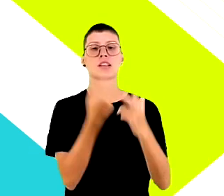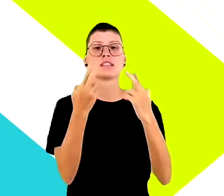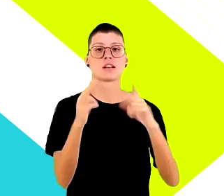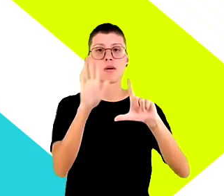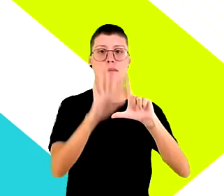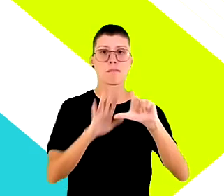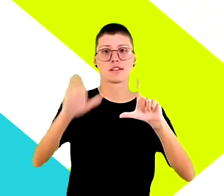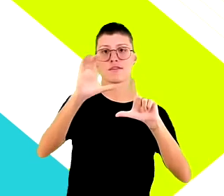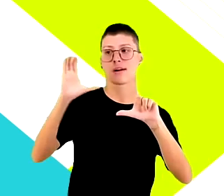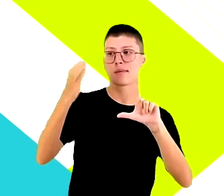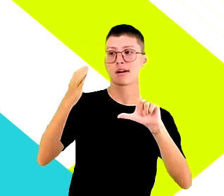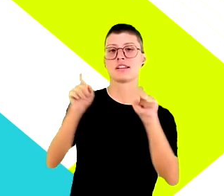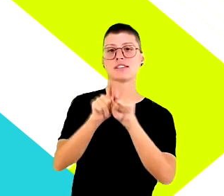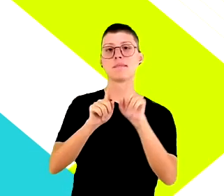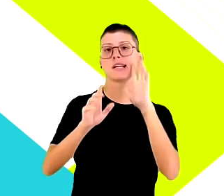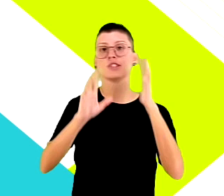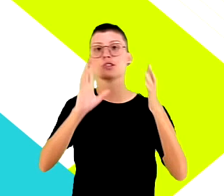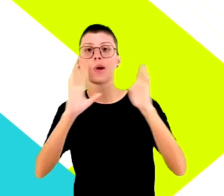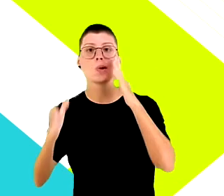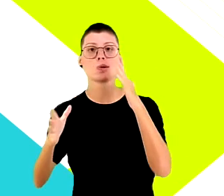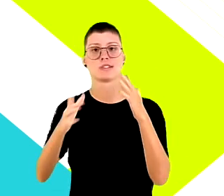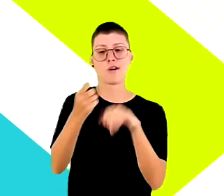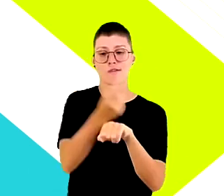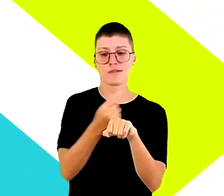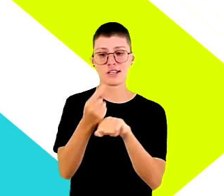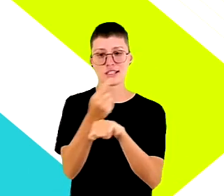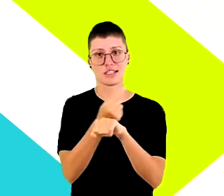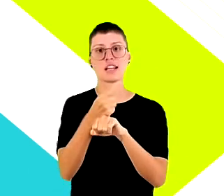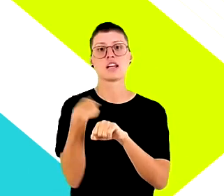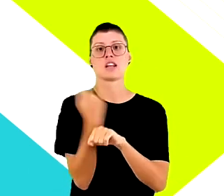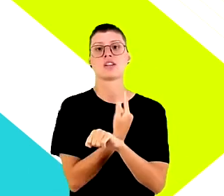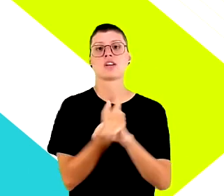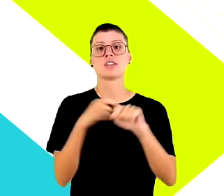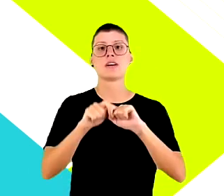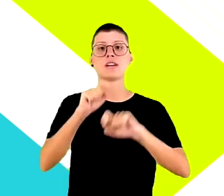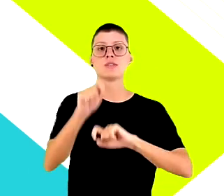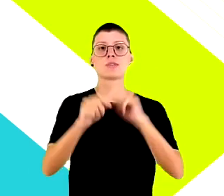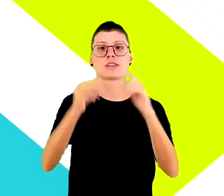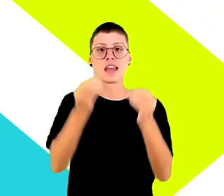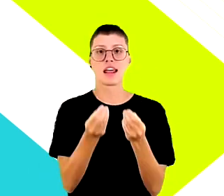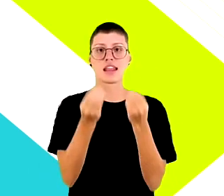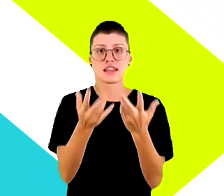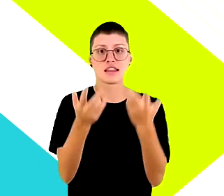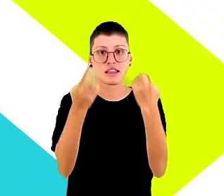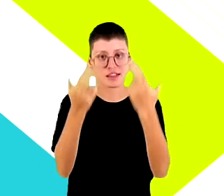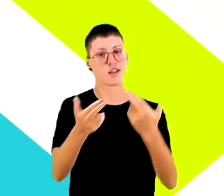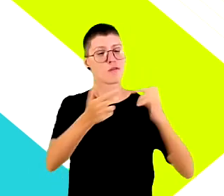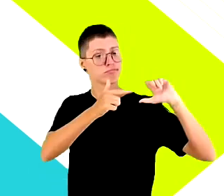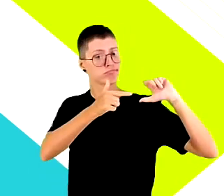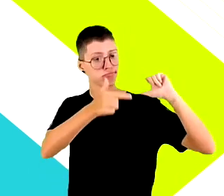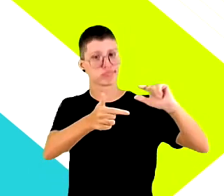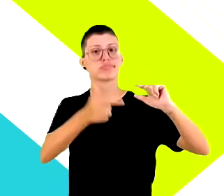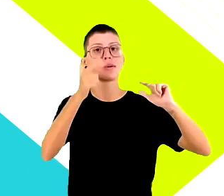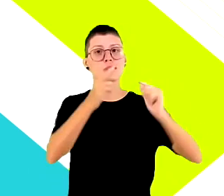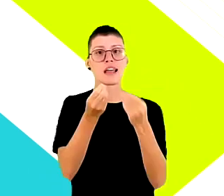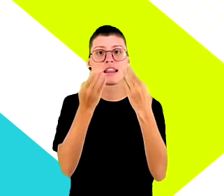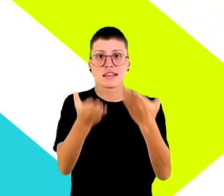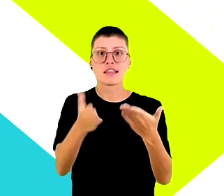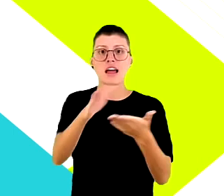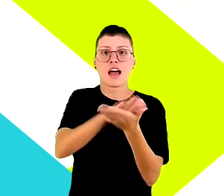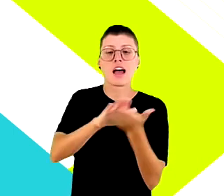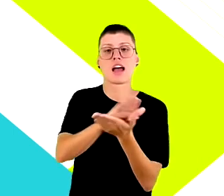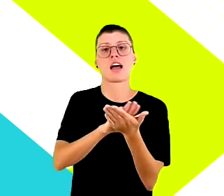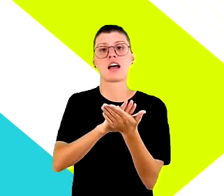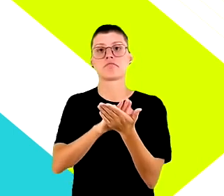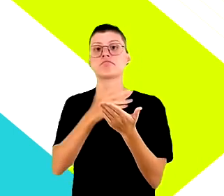solução financeira. Né? O que a gente faz aqui é justamente trazer uma solução robusta para chegar o dinheiro no produtor e para quem quer investir também